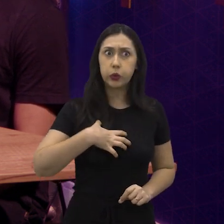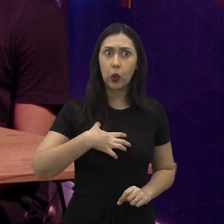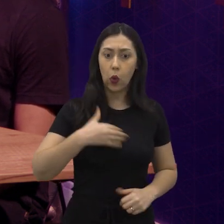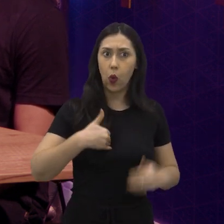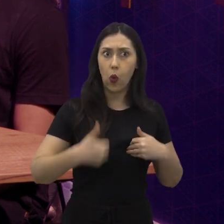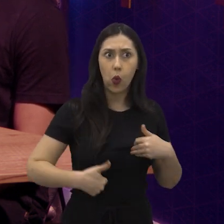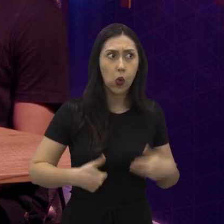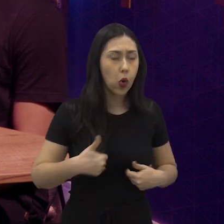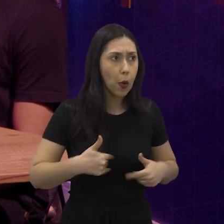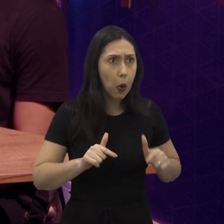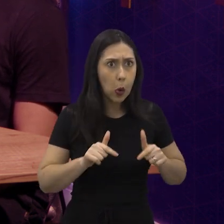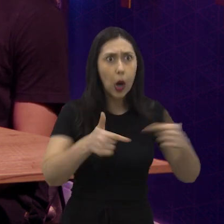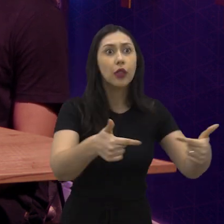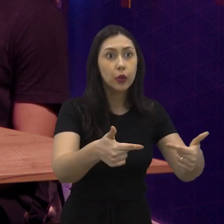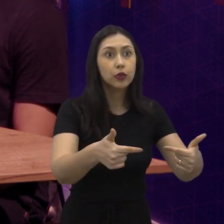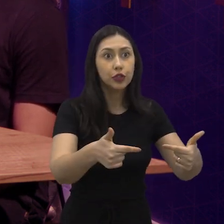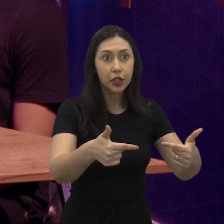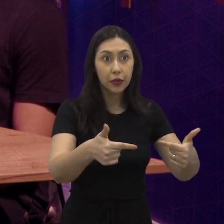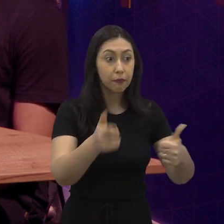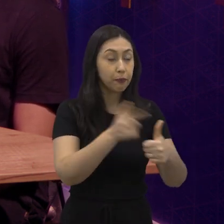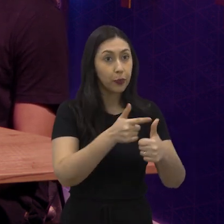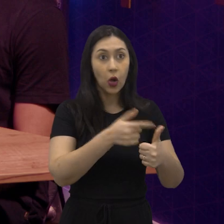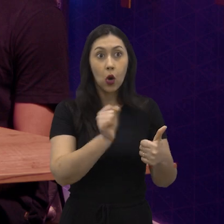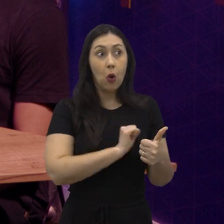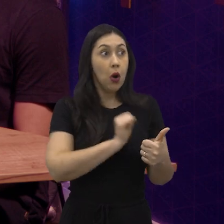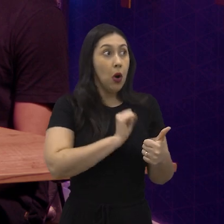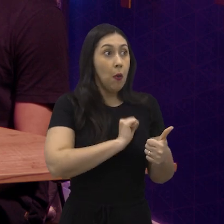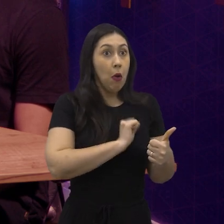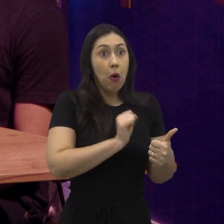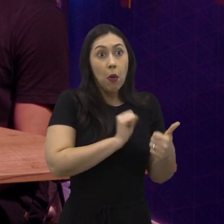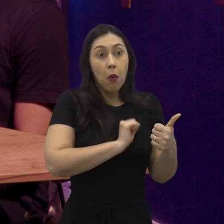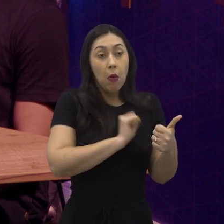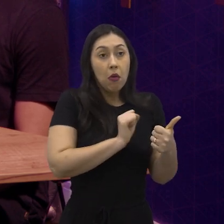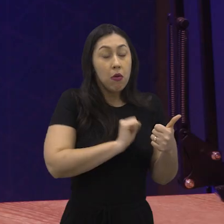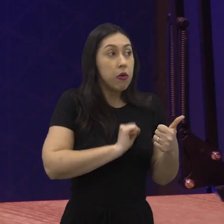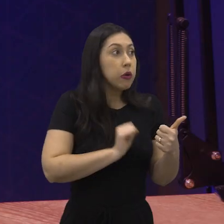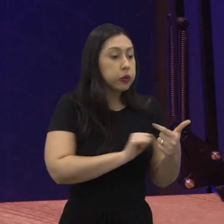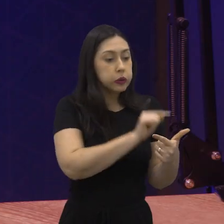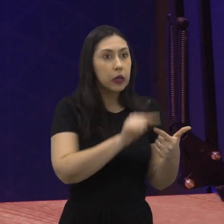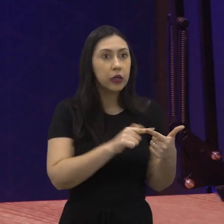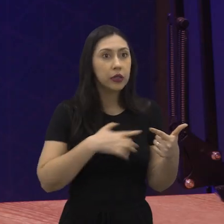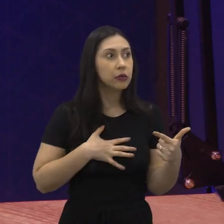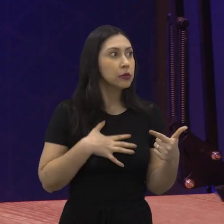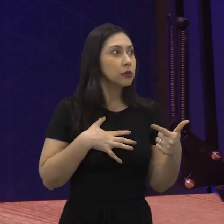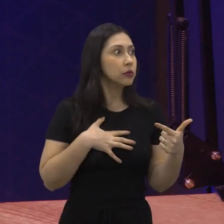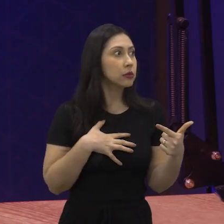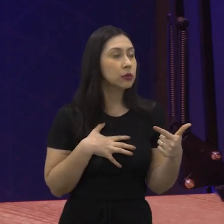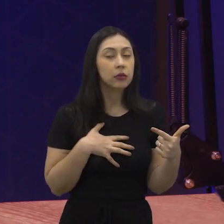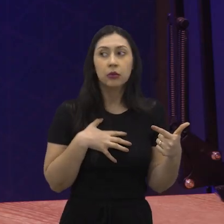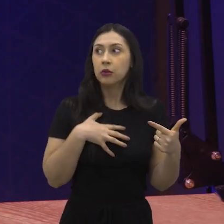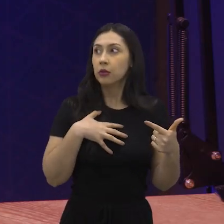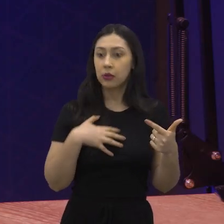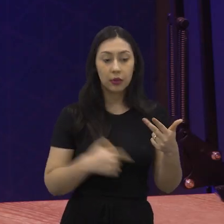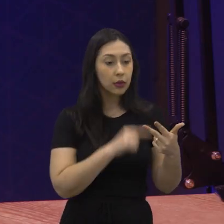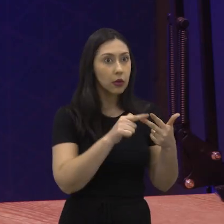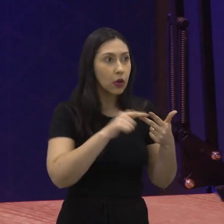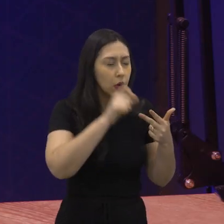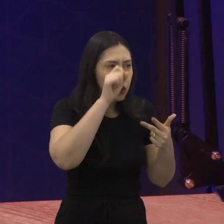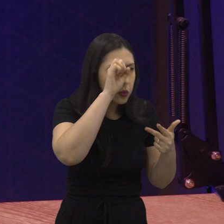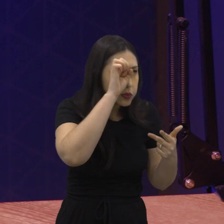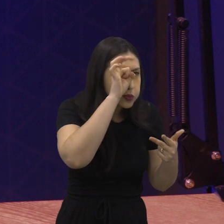vai reagir a isso, então o aumento da frequência cardíaca e da pressão arterial, aumento da respiração e dilatação das